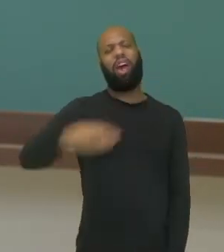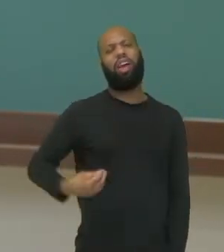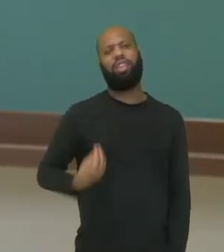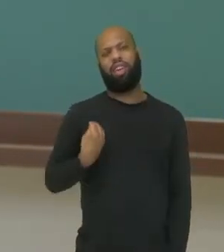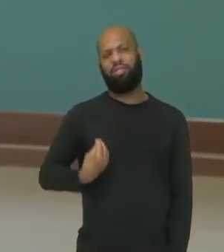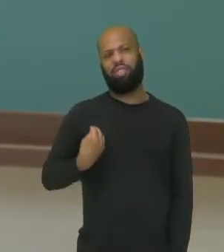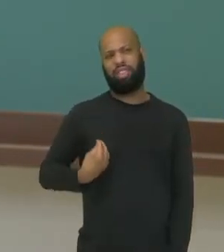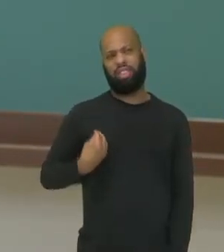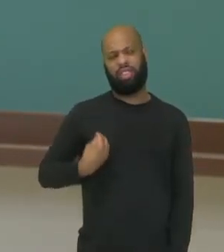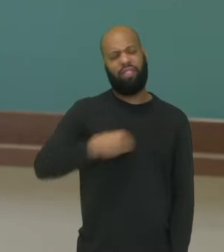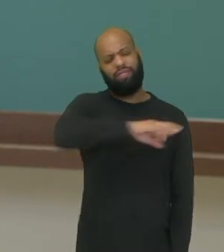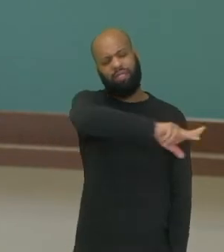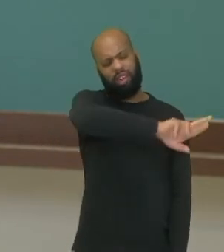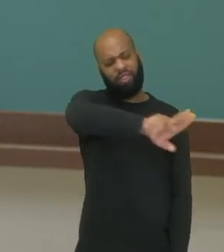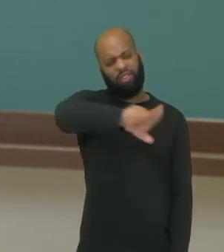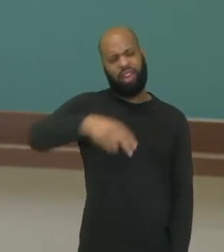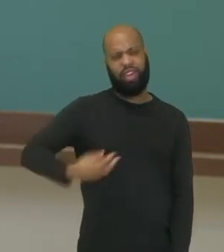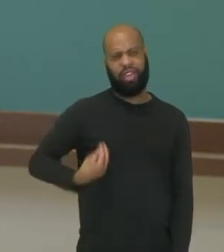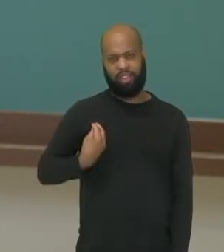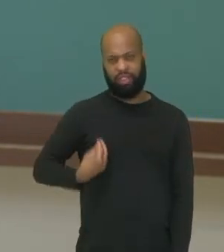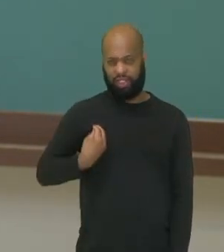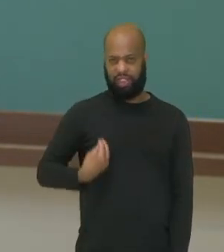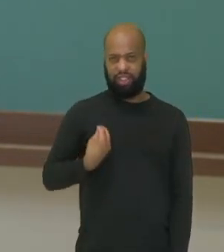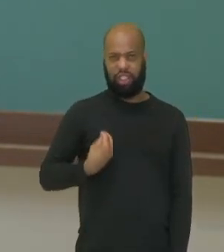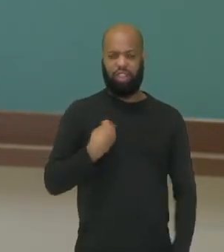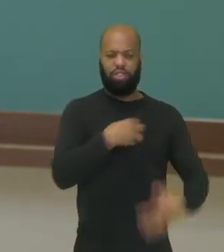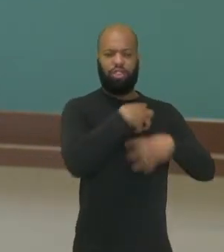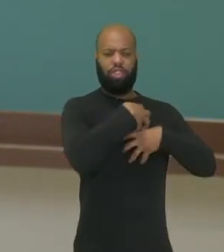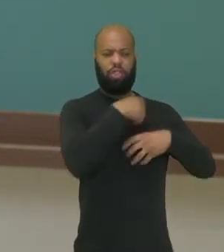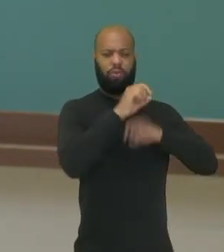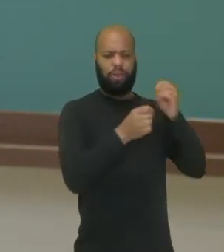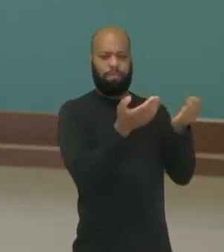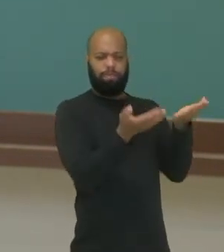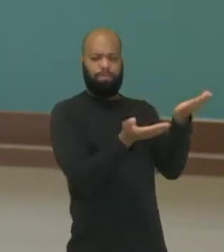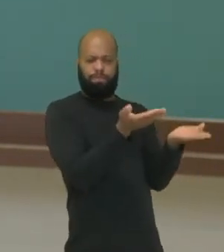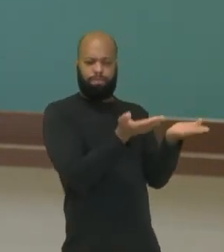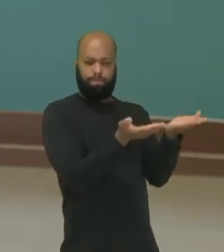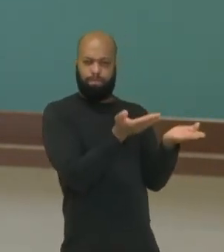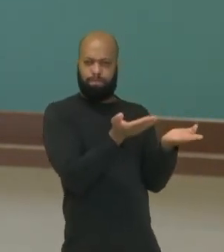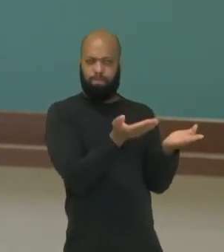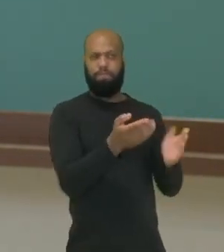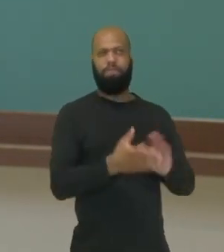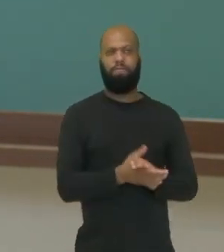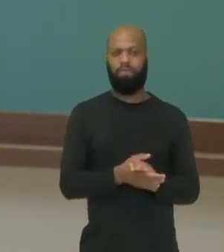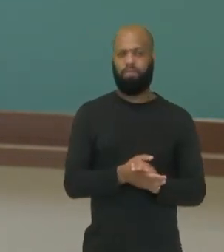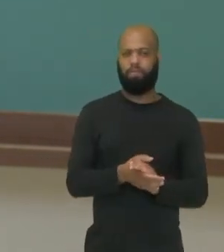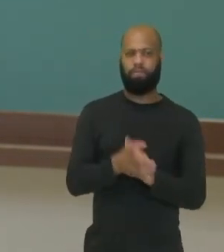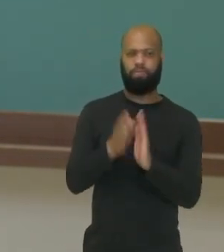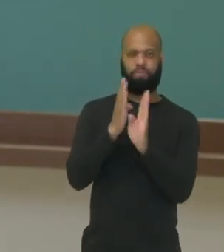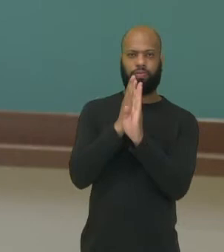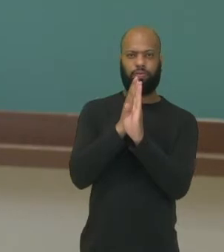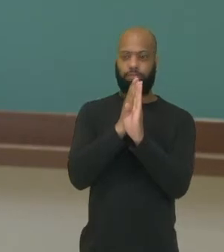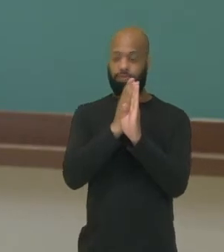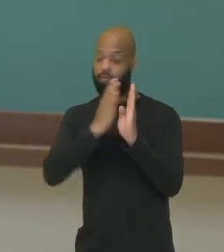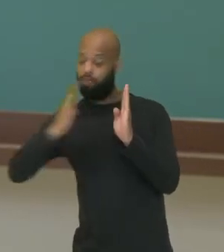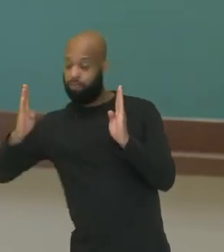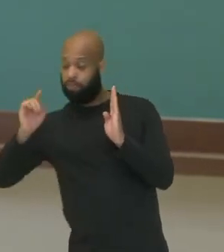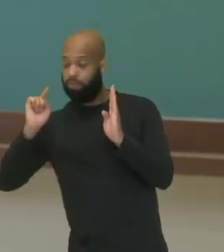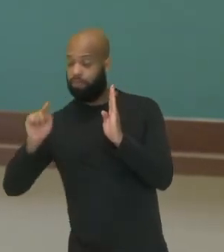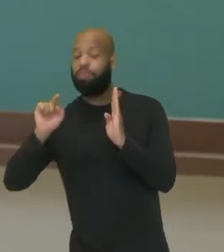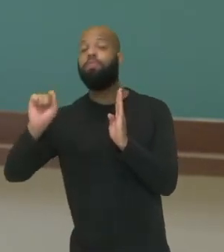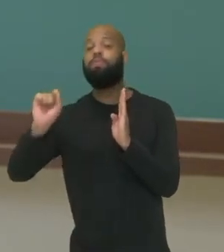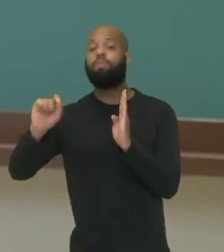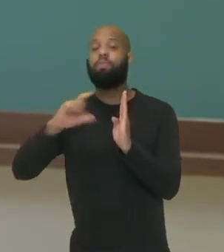aqui presentes, num equilíbrio ecológico. No entanto, se a gente se atentar a este lado aqui dessa